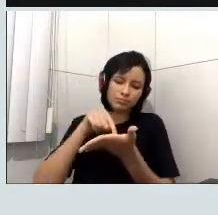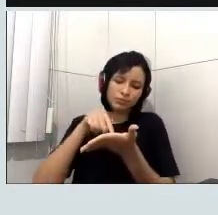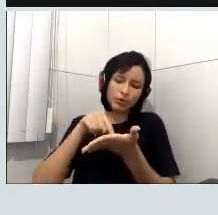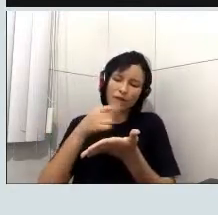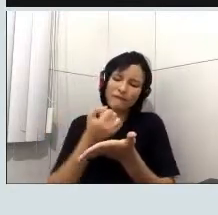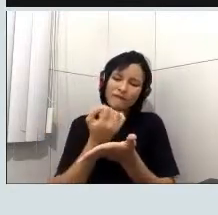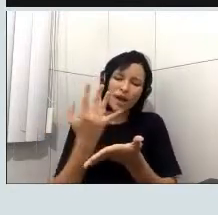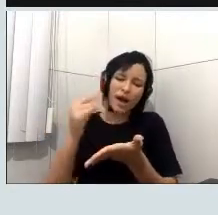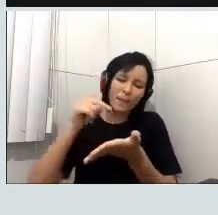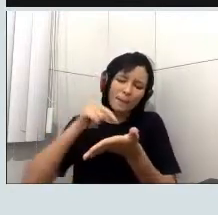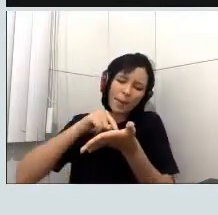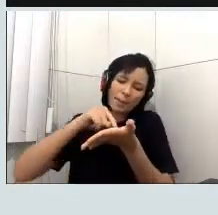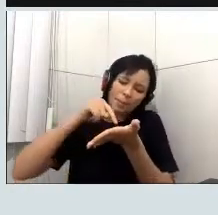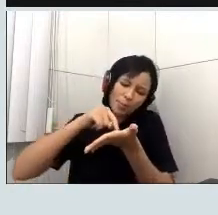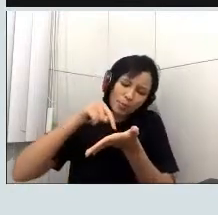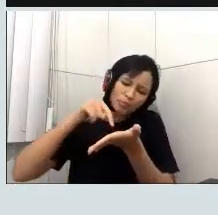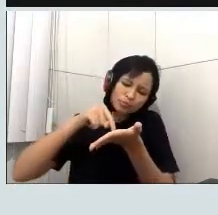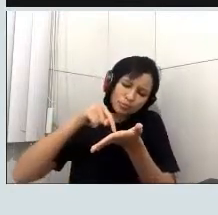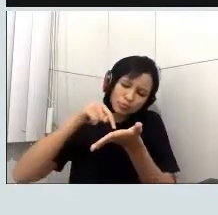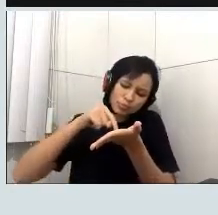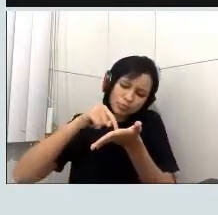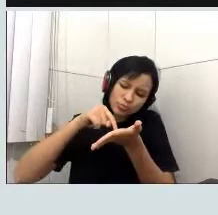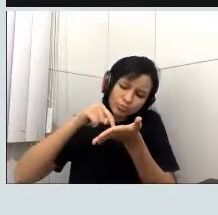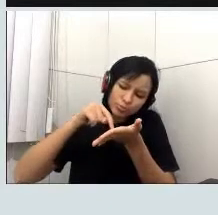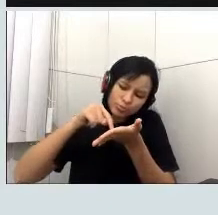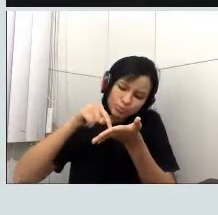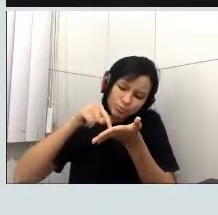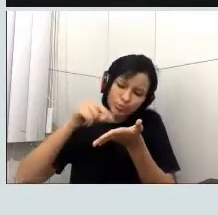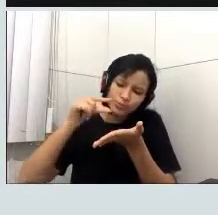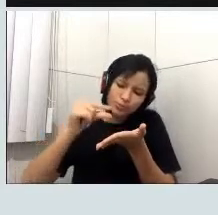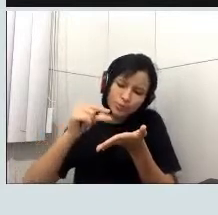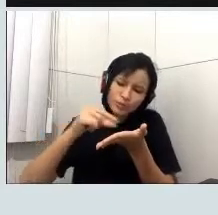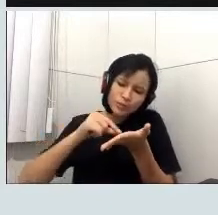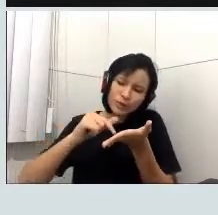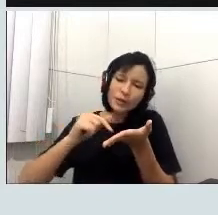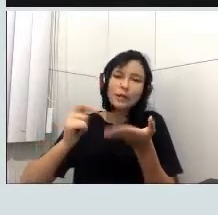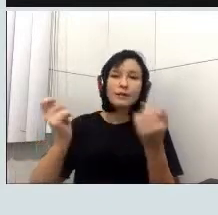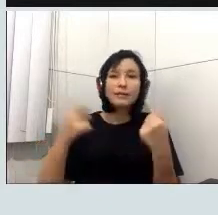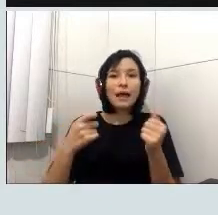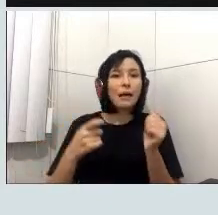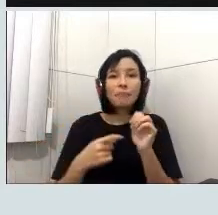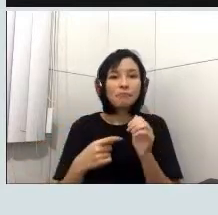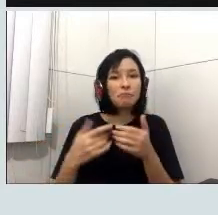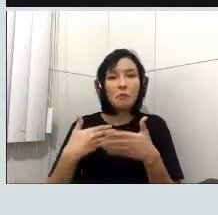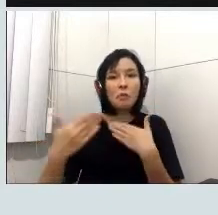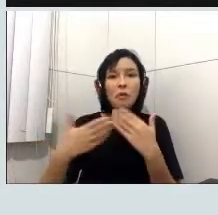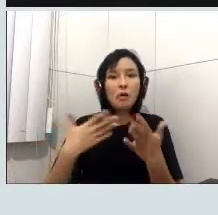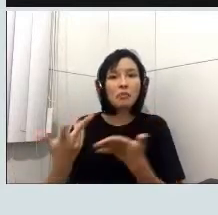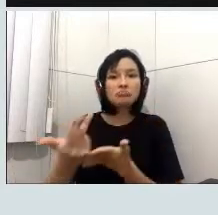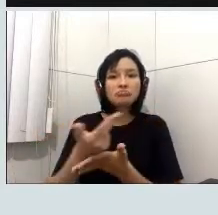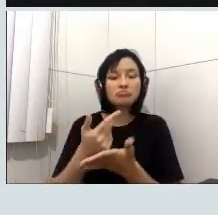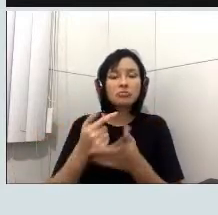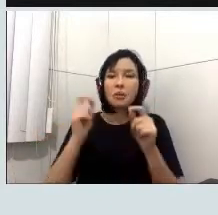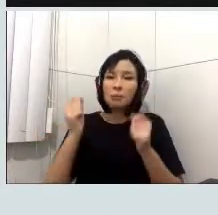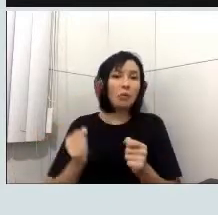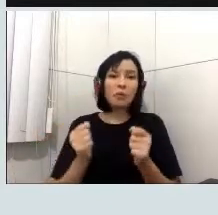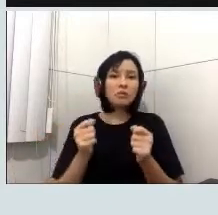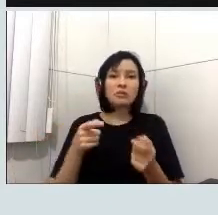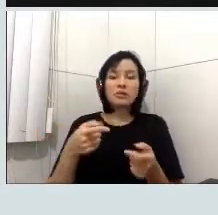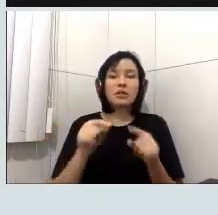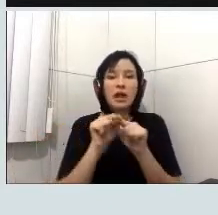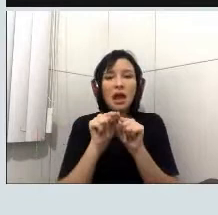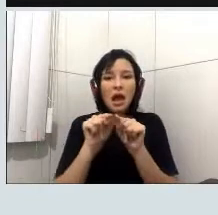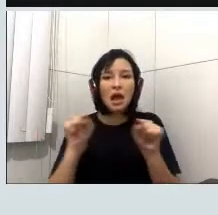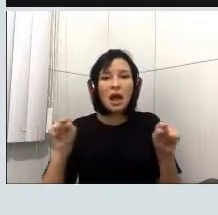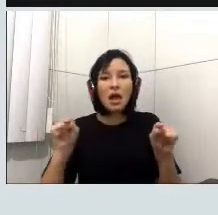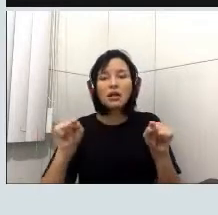pontinhos, pontinho por pontinho, a gente forma a figura que quiser, inclusive uma reta, entenderam? Não tem como